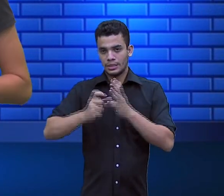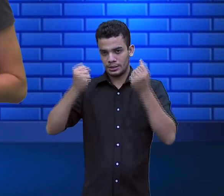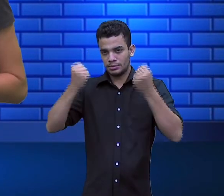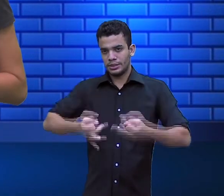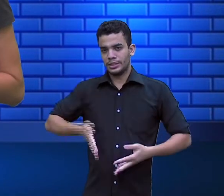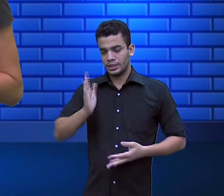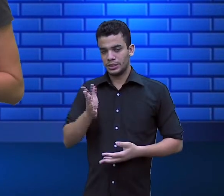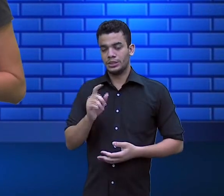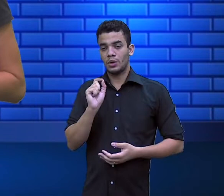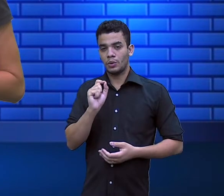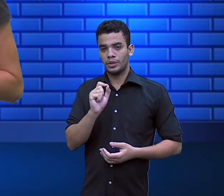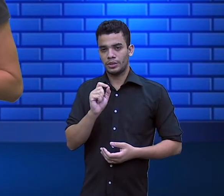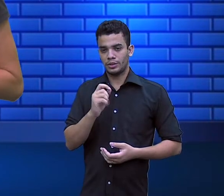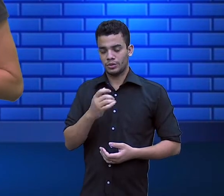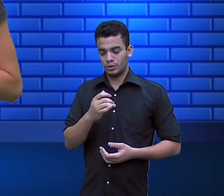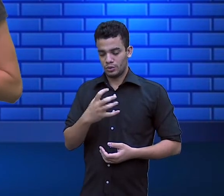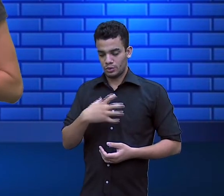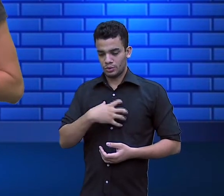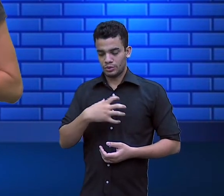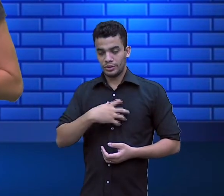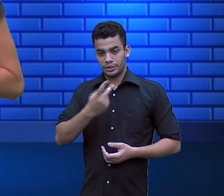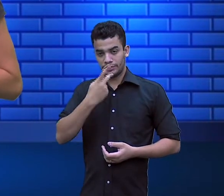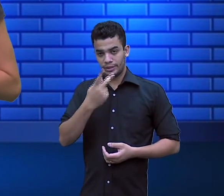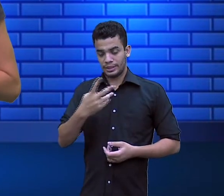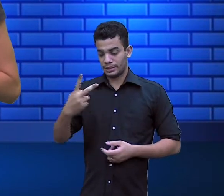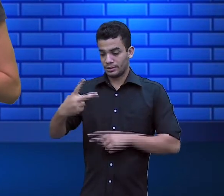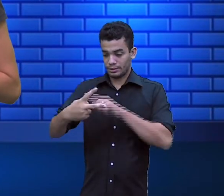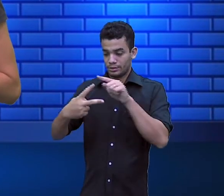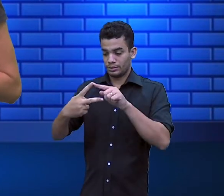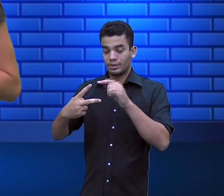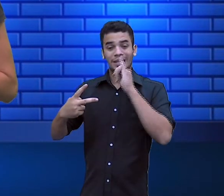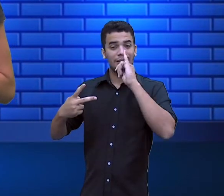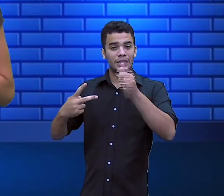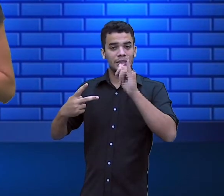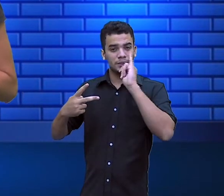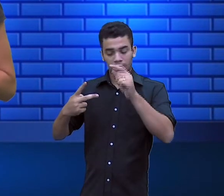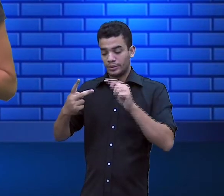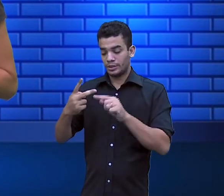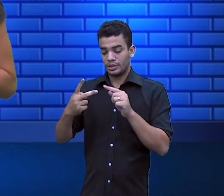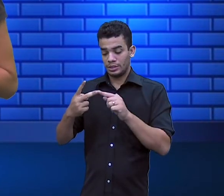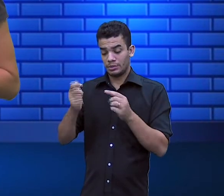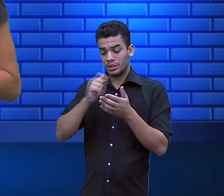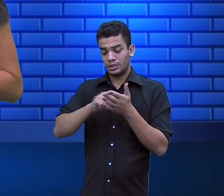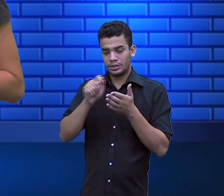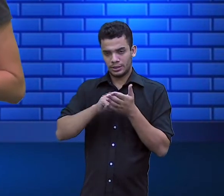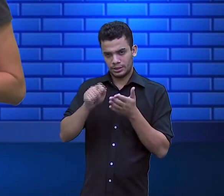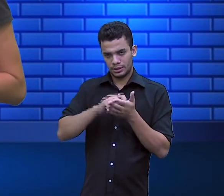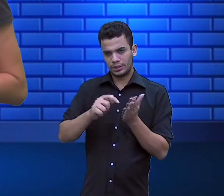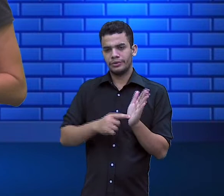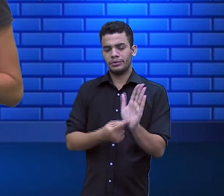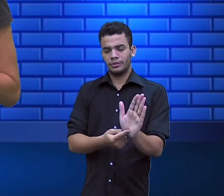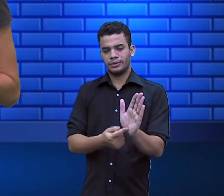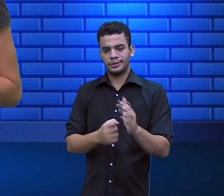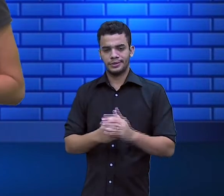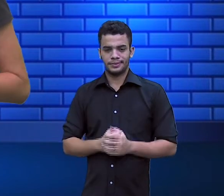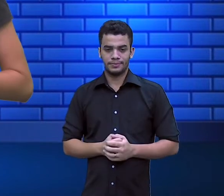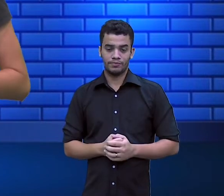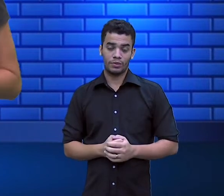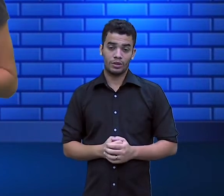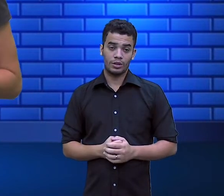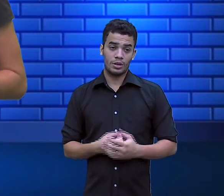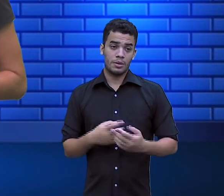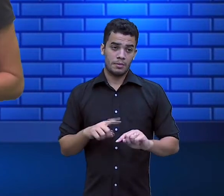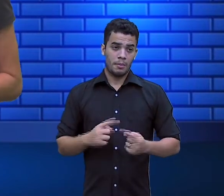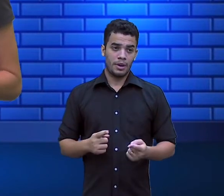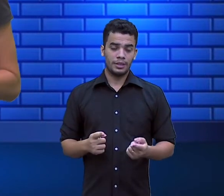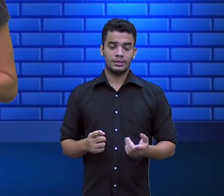sabemos que há diferentes versões de uma mesma história, o que não compromete